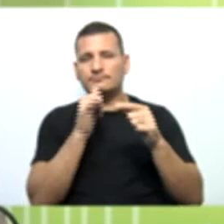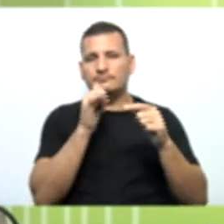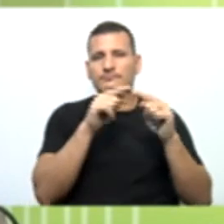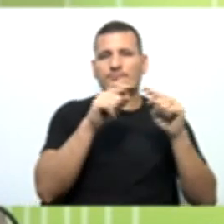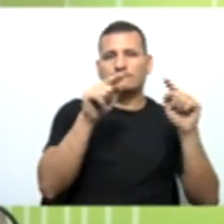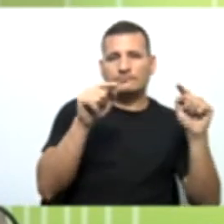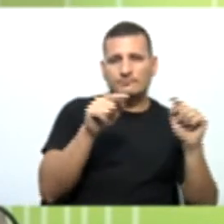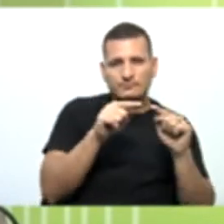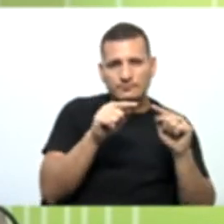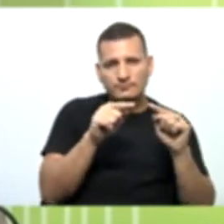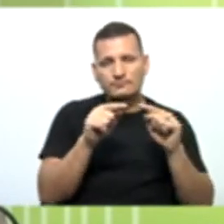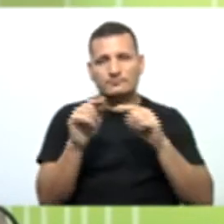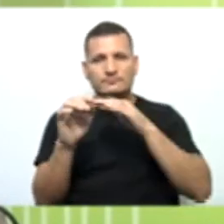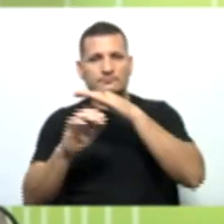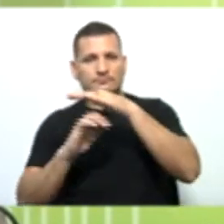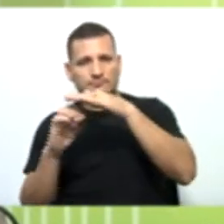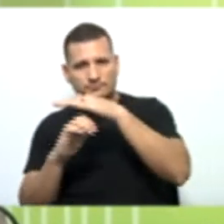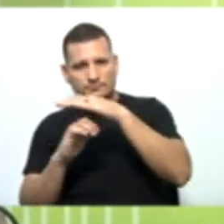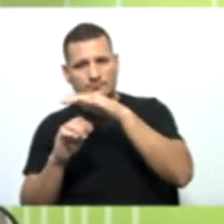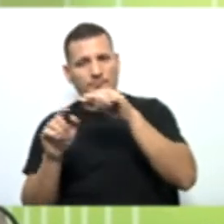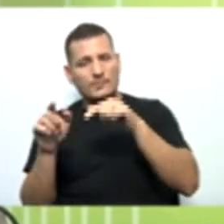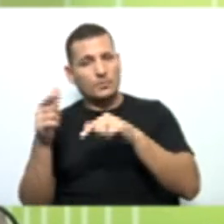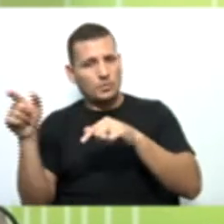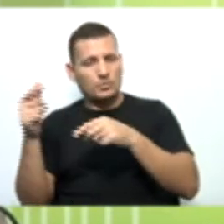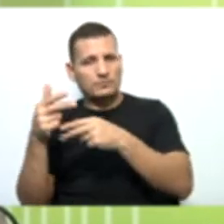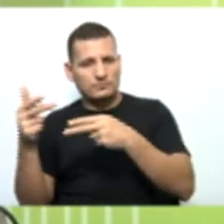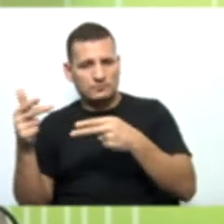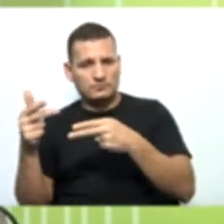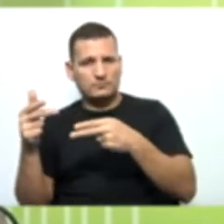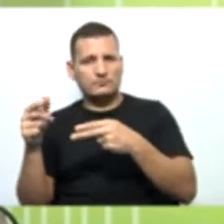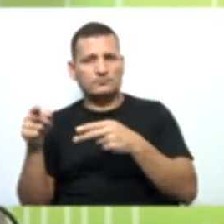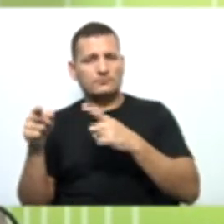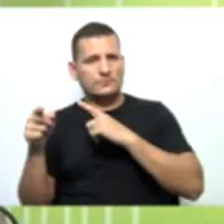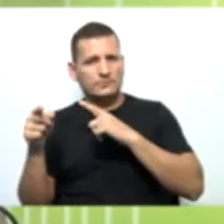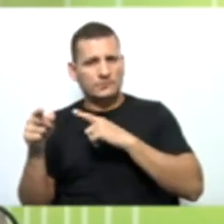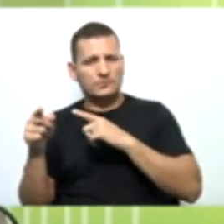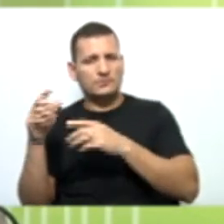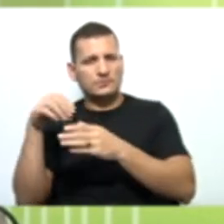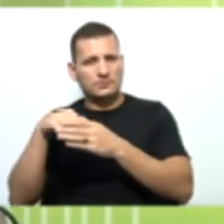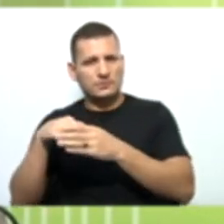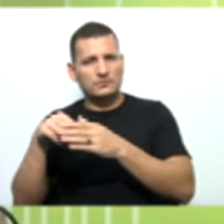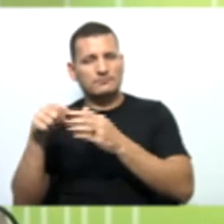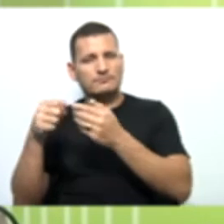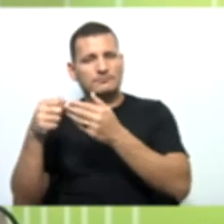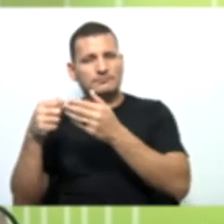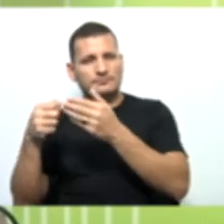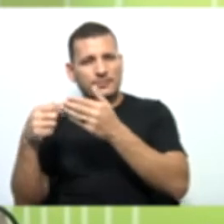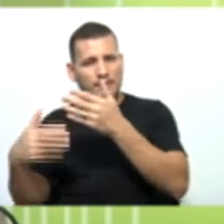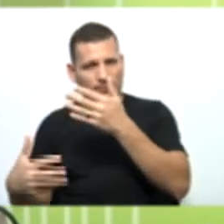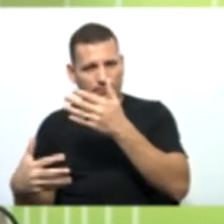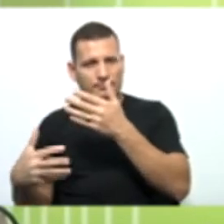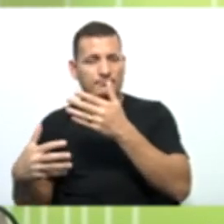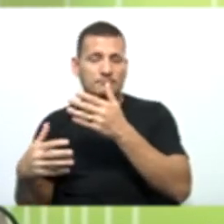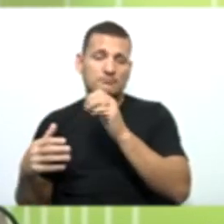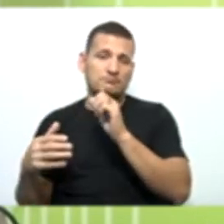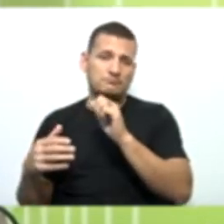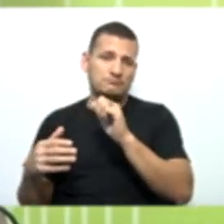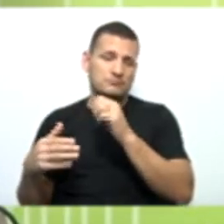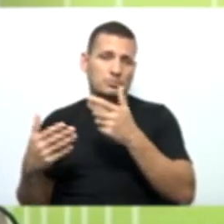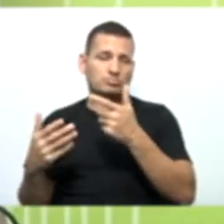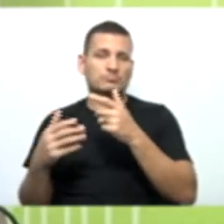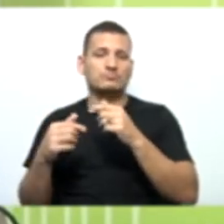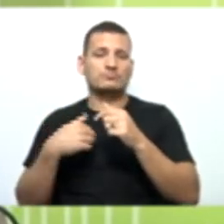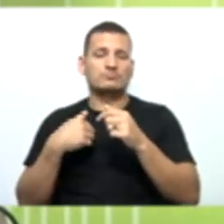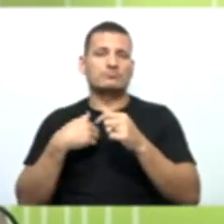funcionário, empresa. É um outro objeto? Tem atributos relacionados? Enfim. Mas assim, eu quero mostrar